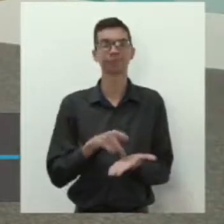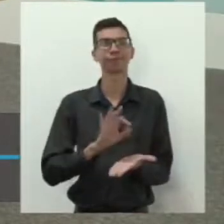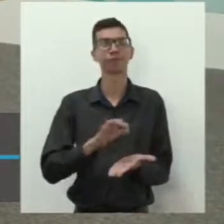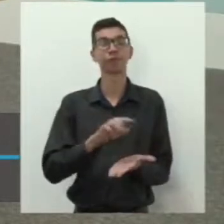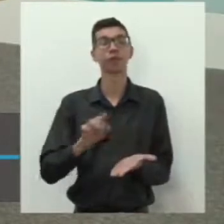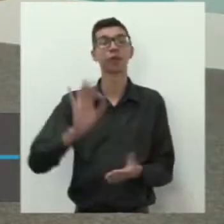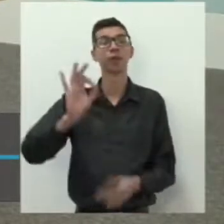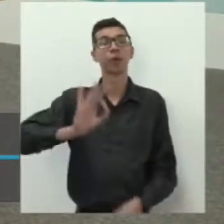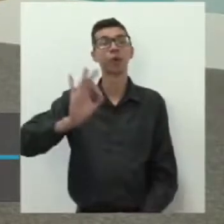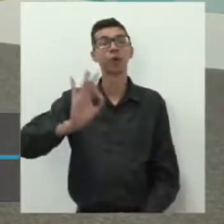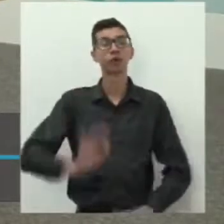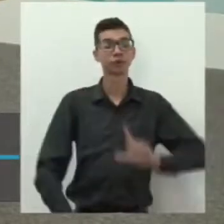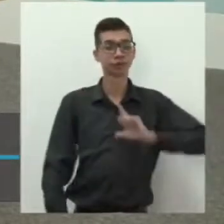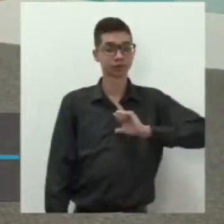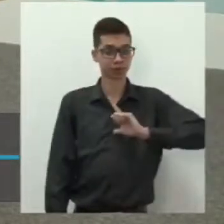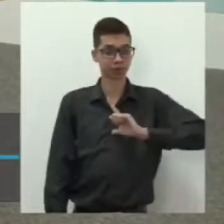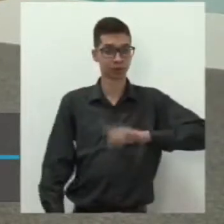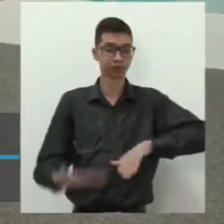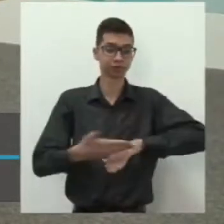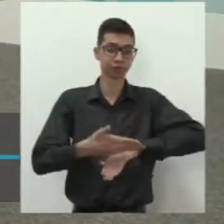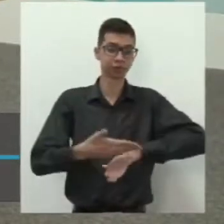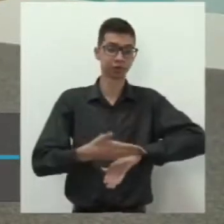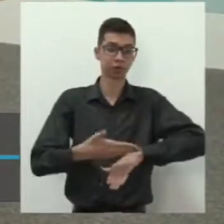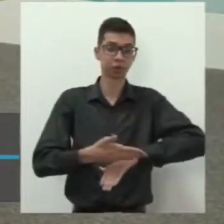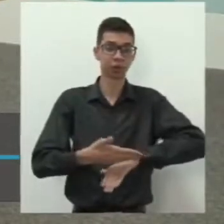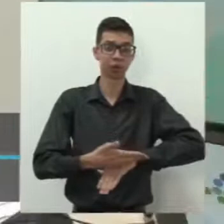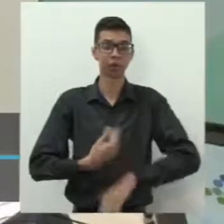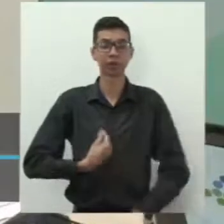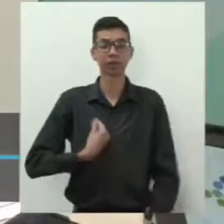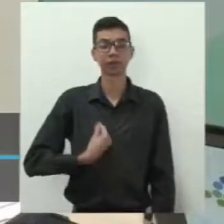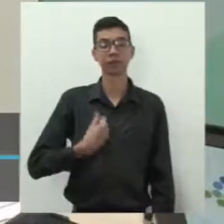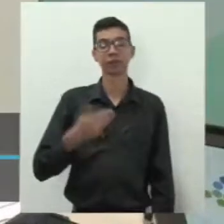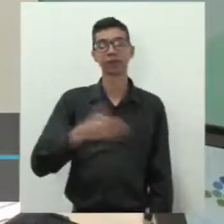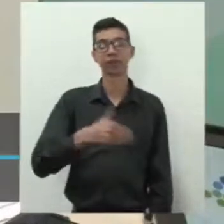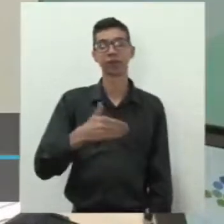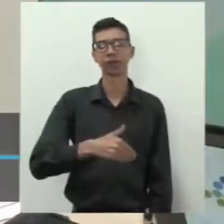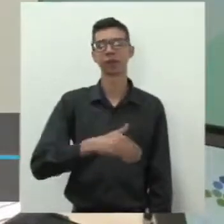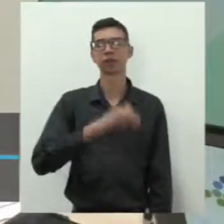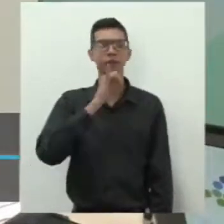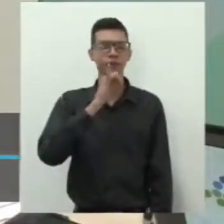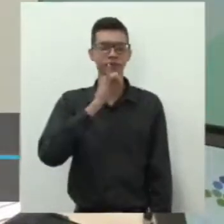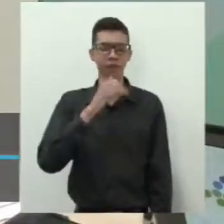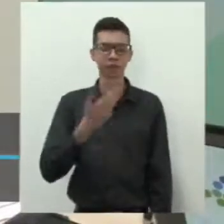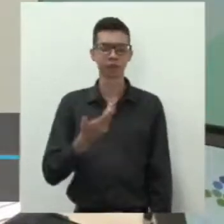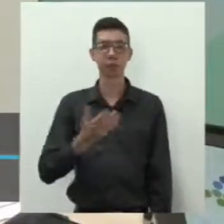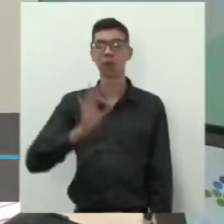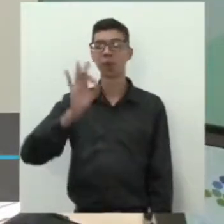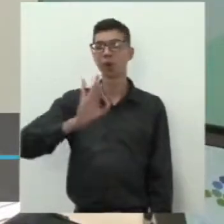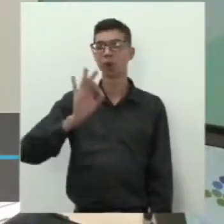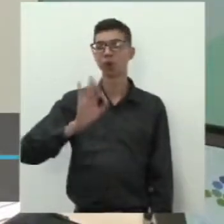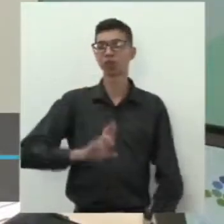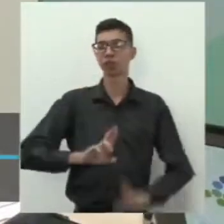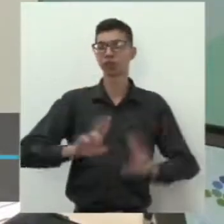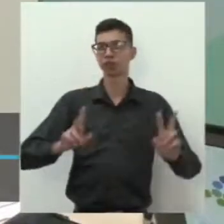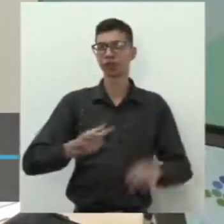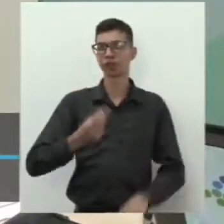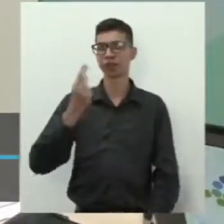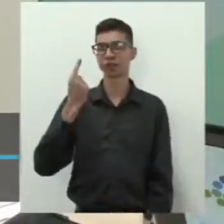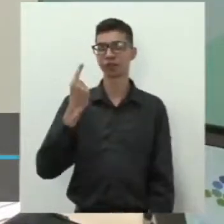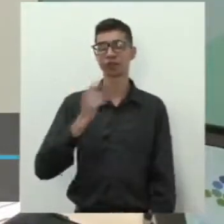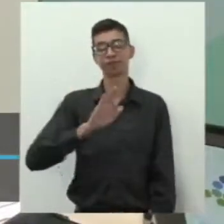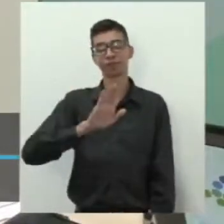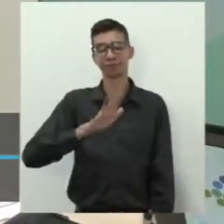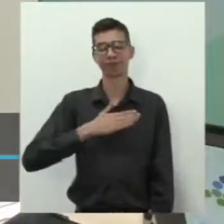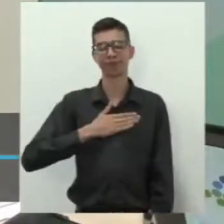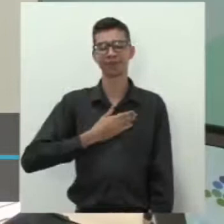de frequência, né? Eu não lembro, faz tempo que eu saí da escola pública, a porcentagem era diferente no meu tempo, mas se você tem uma